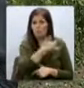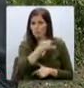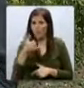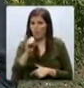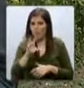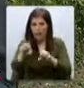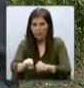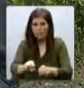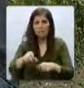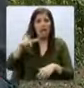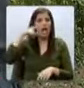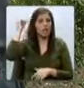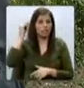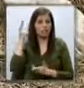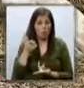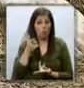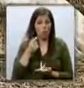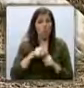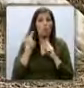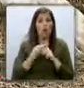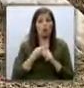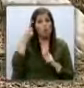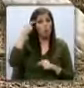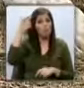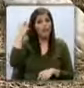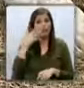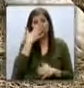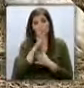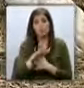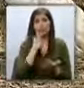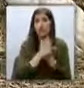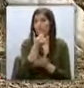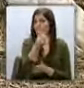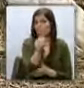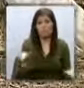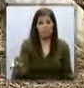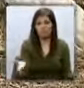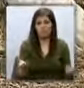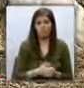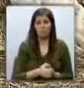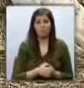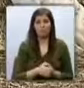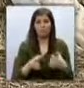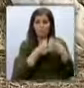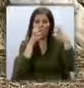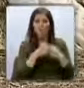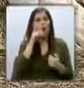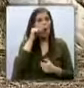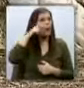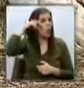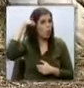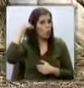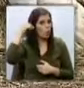ataques num ano no ano passado por exemplo tivemos 20 o conflito homem lobo diminuiu